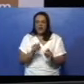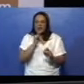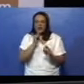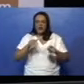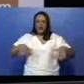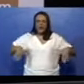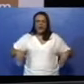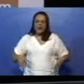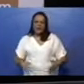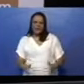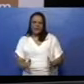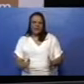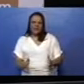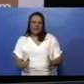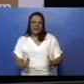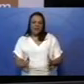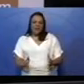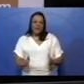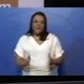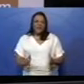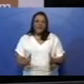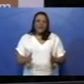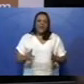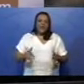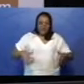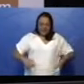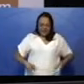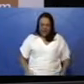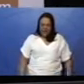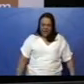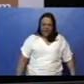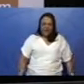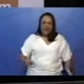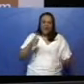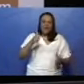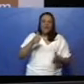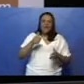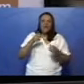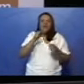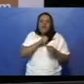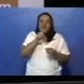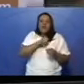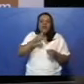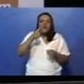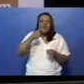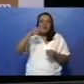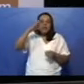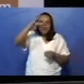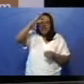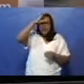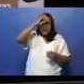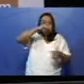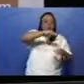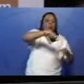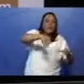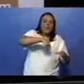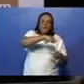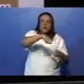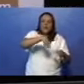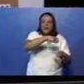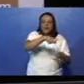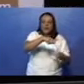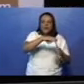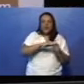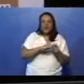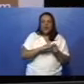nasci de uma saia velha de tia nastácia e nasce vazia olha que uma característica só depois de nascida